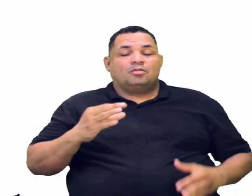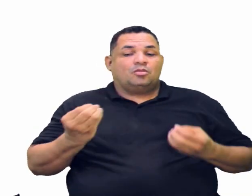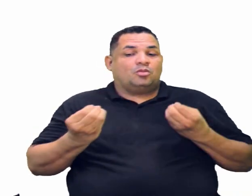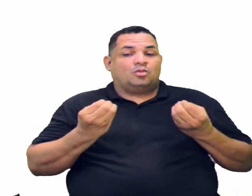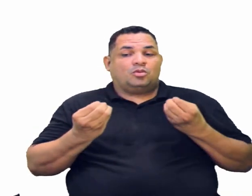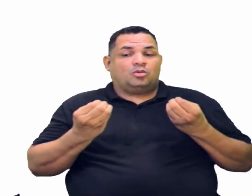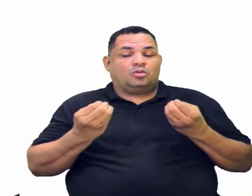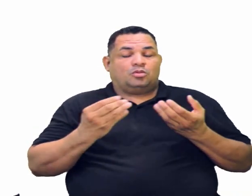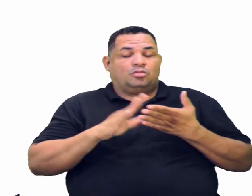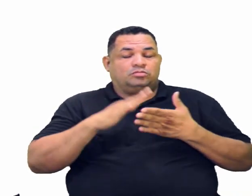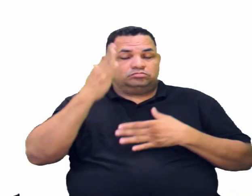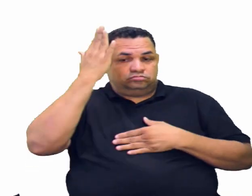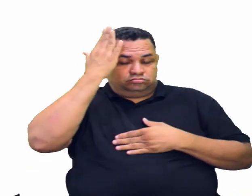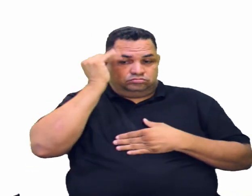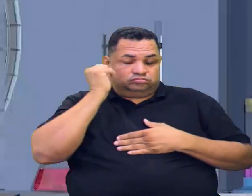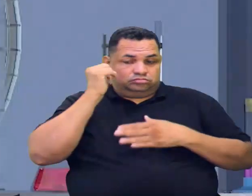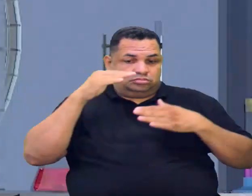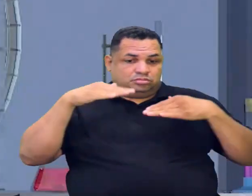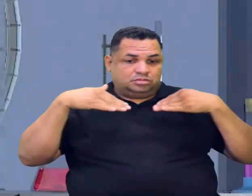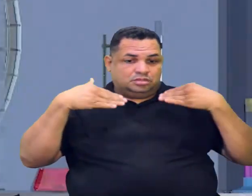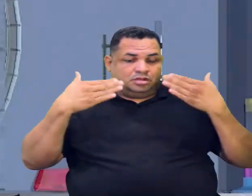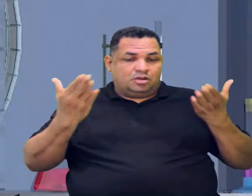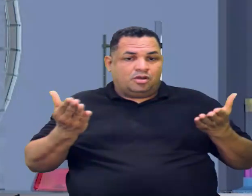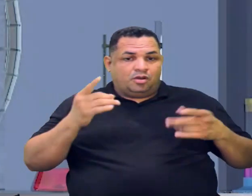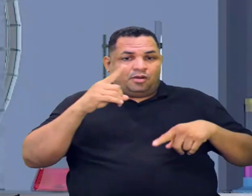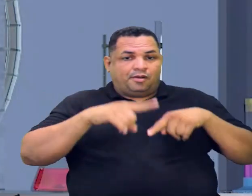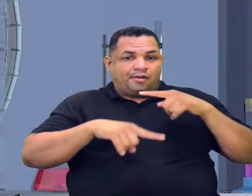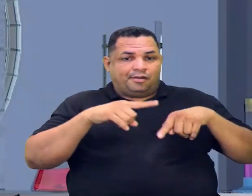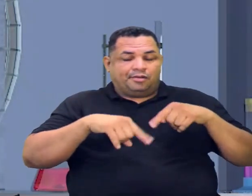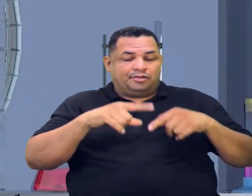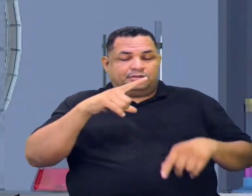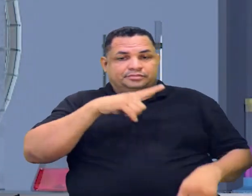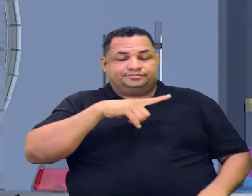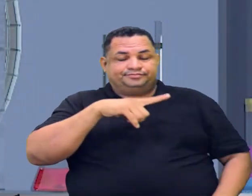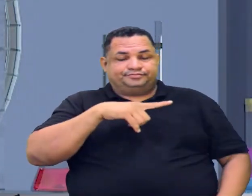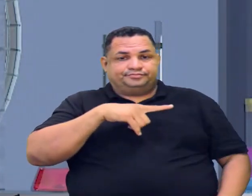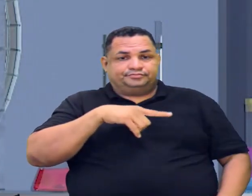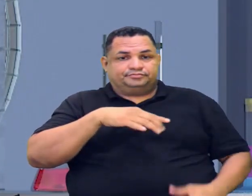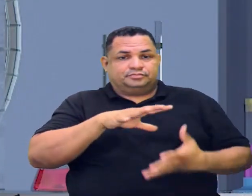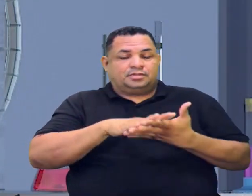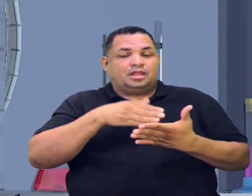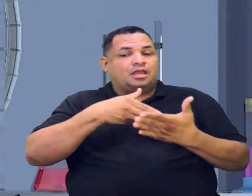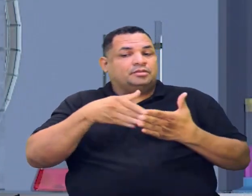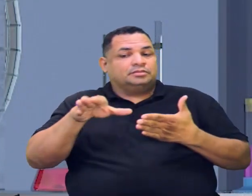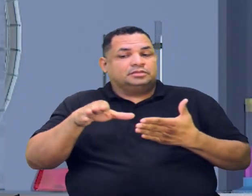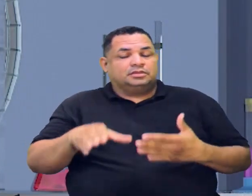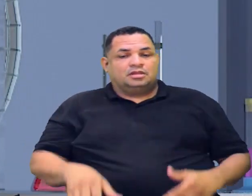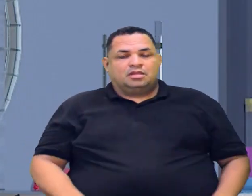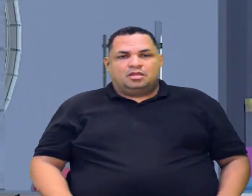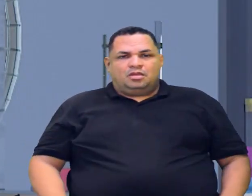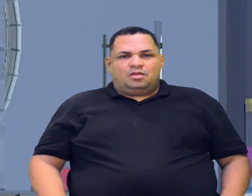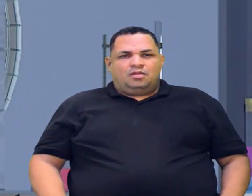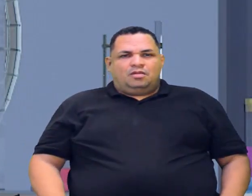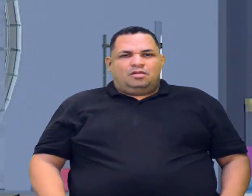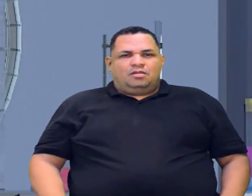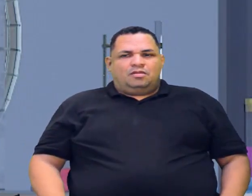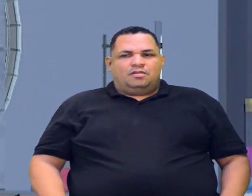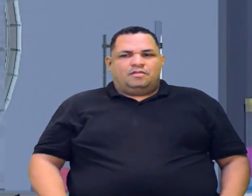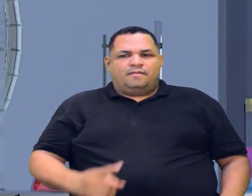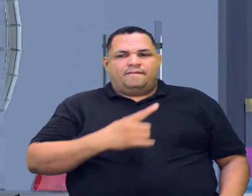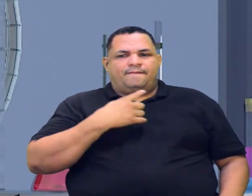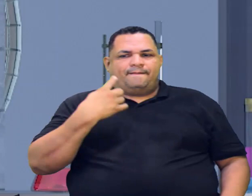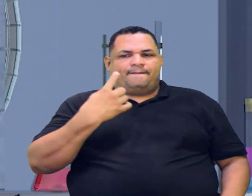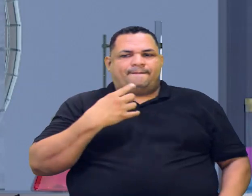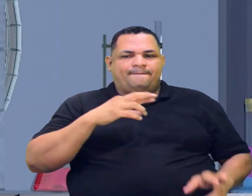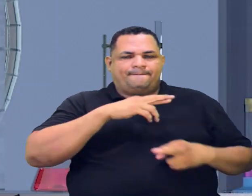Como que a gente vai saber qual é o produto que nós vamos estar obtendo? Então, vamos lá. Nós já sabemos que nós estamos falando